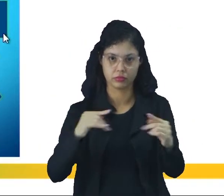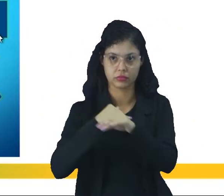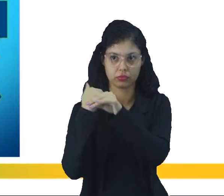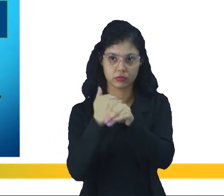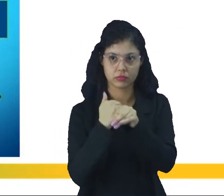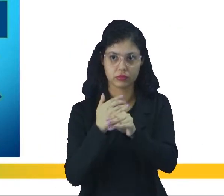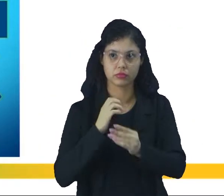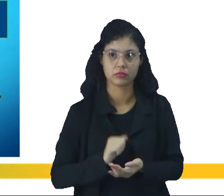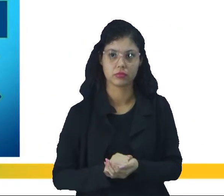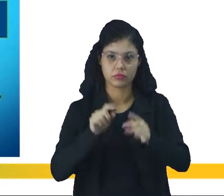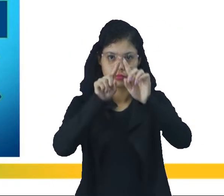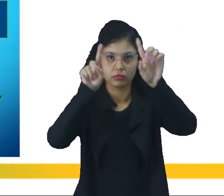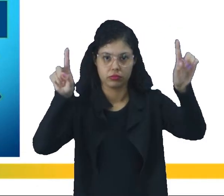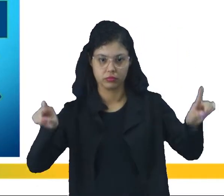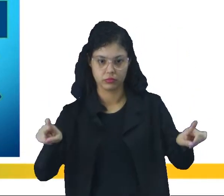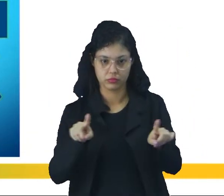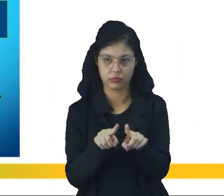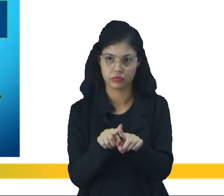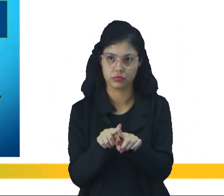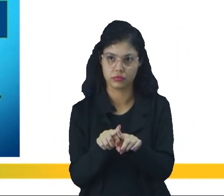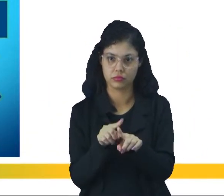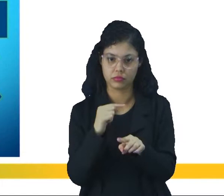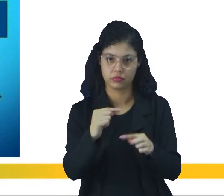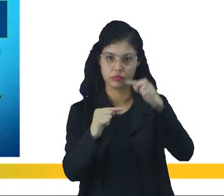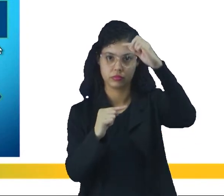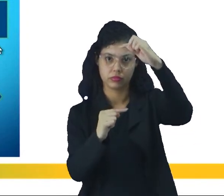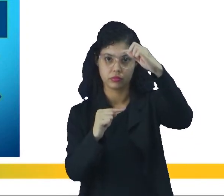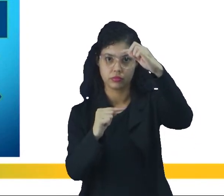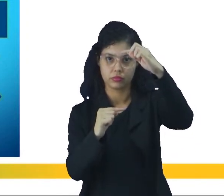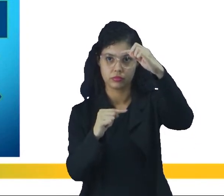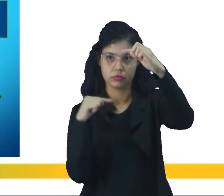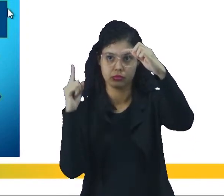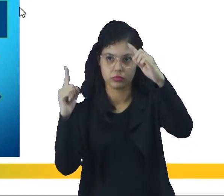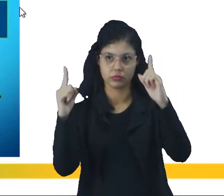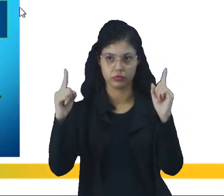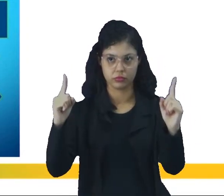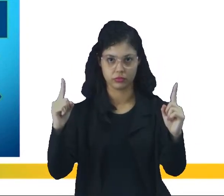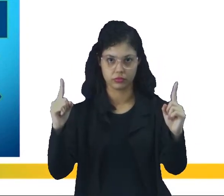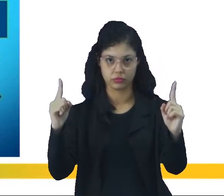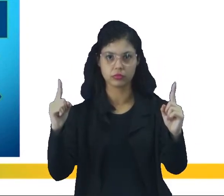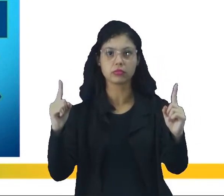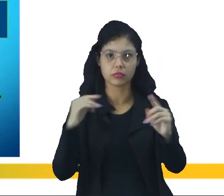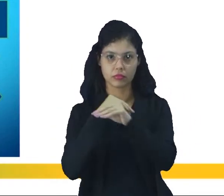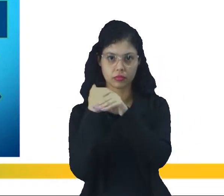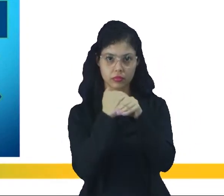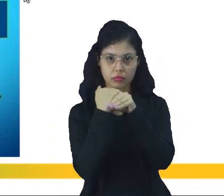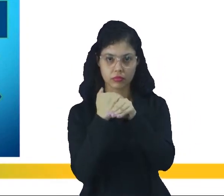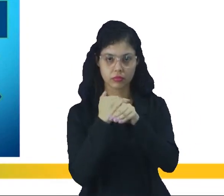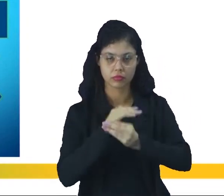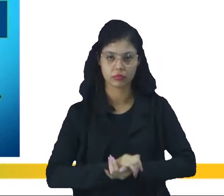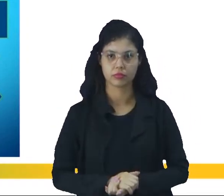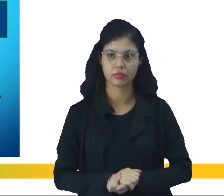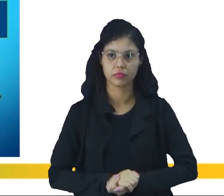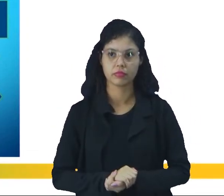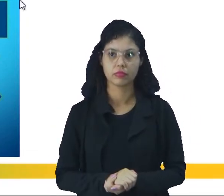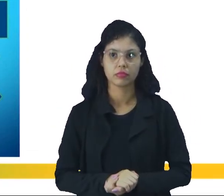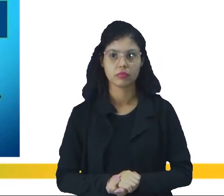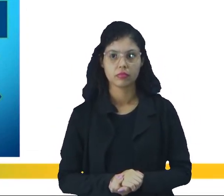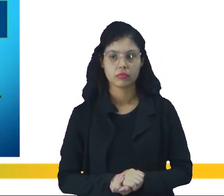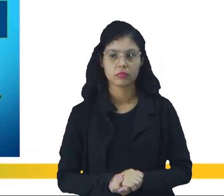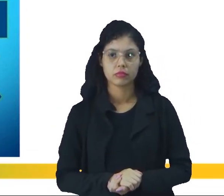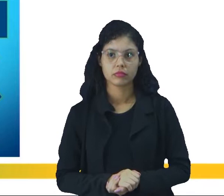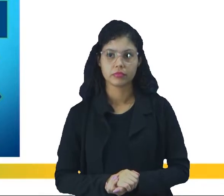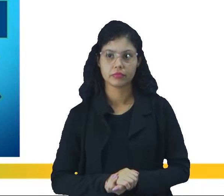90. Retângulo, tá? Esse lado é igual a esse e eles são paralelos, tá? Paralelos 2 a 2,